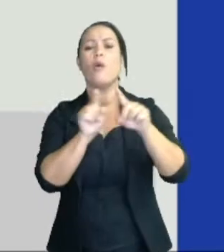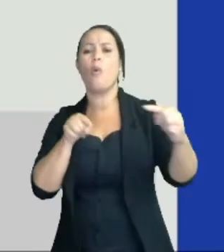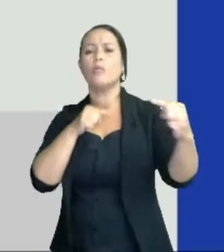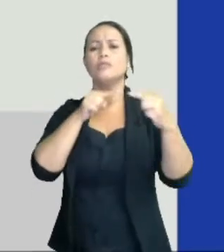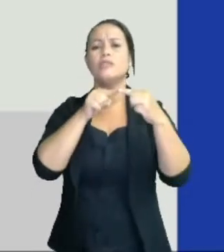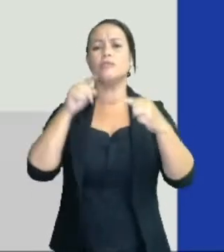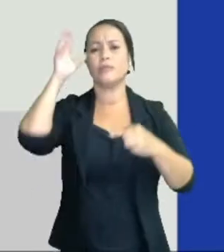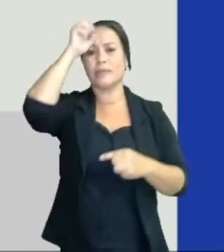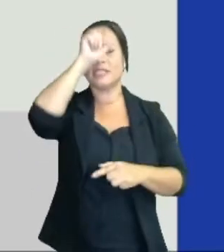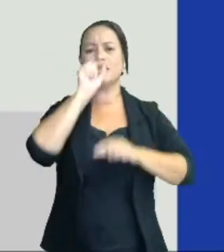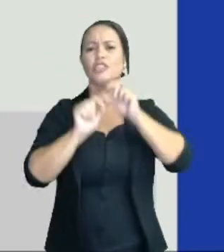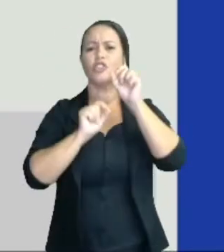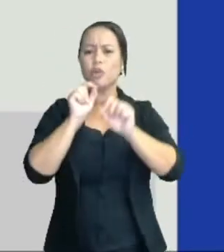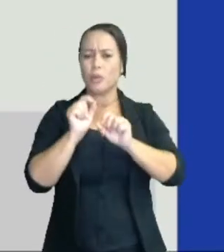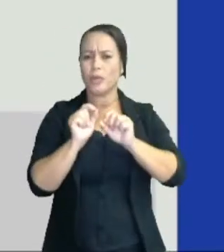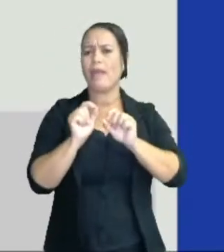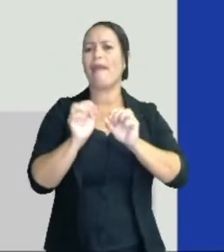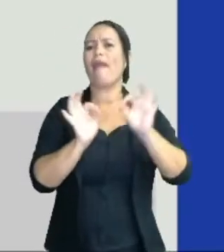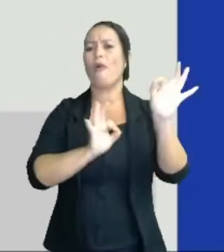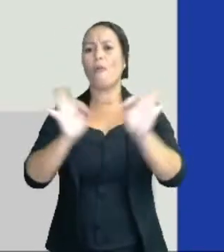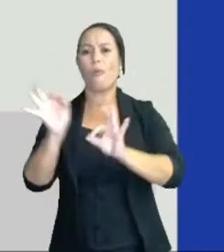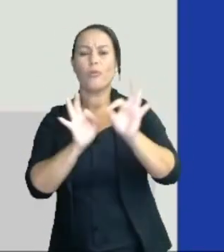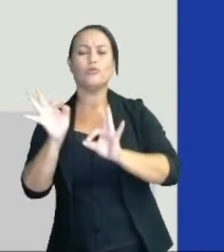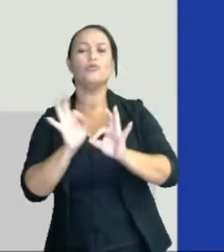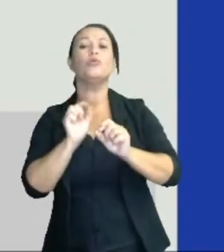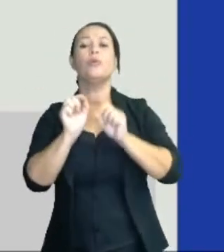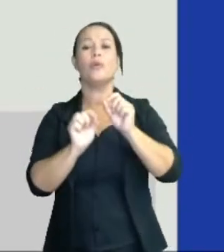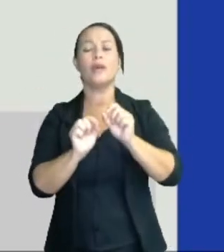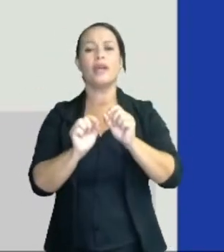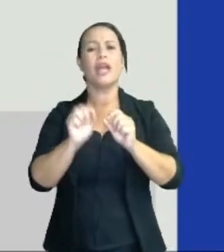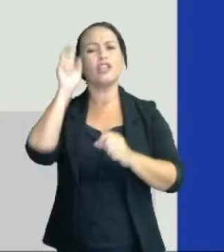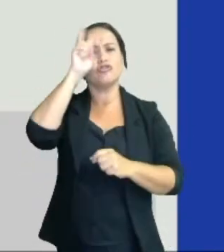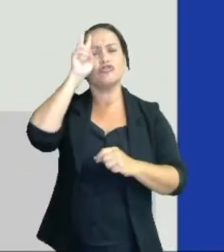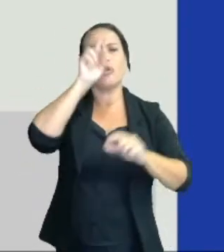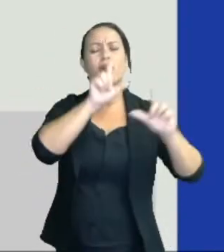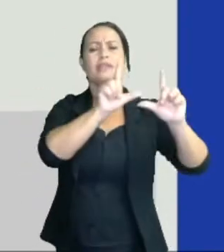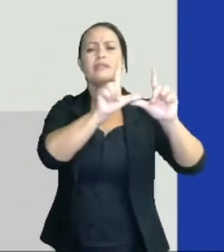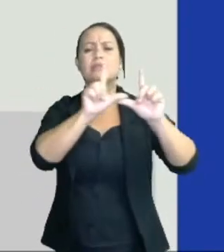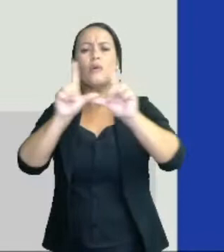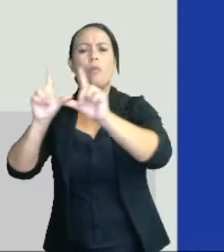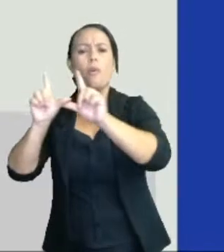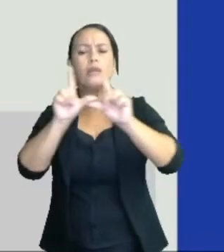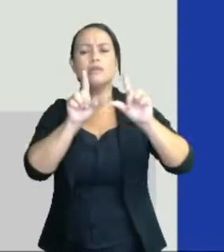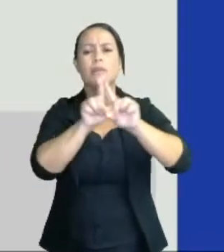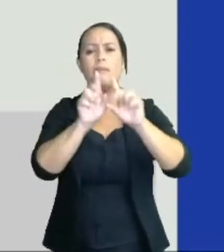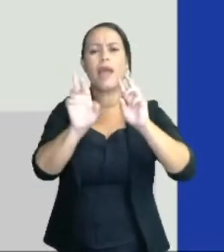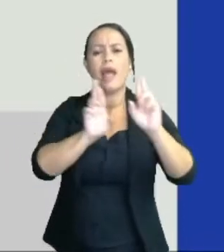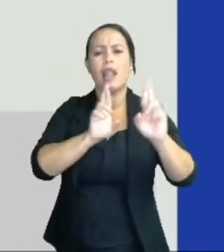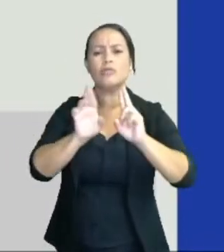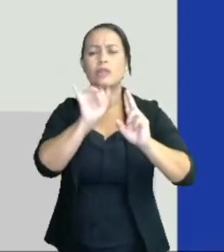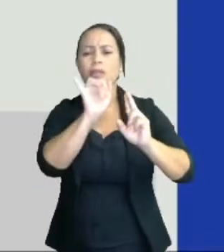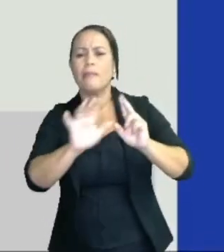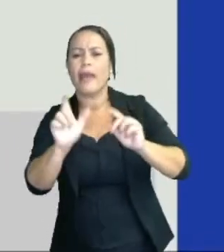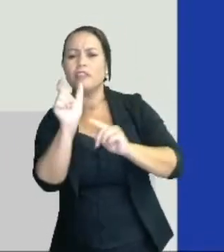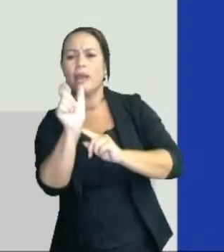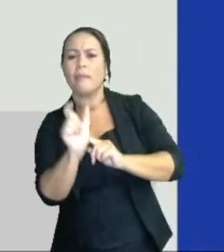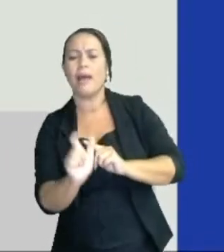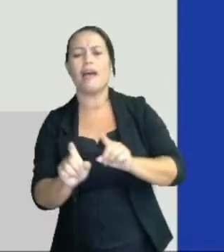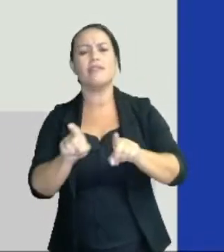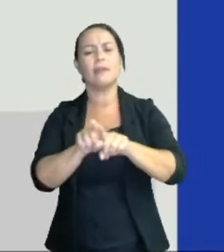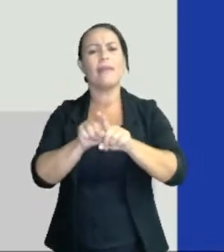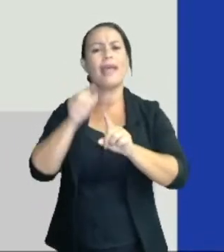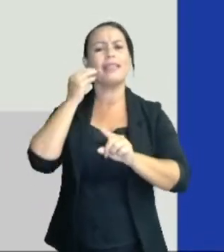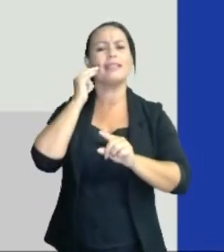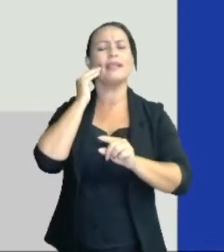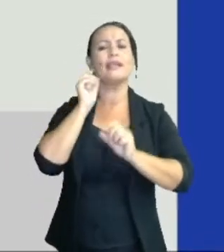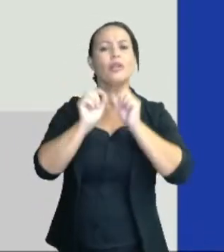aprendizagem é construir o sentido de história em quadrinhos e tirinhas, relacionando imagem, palavras e